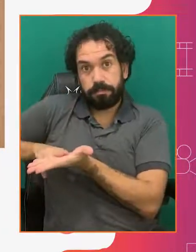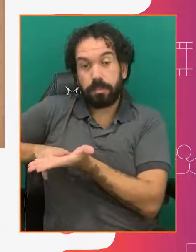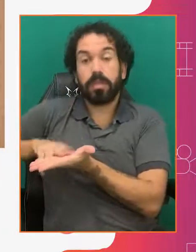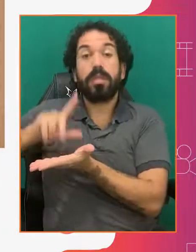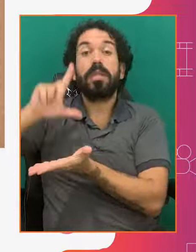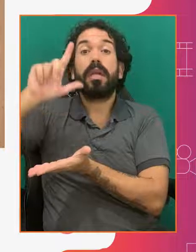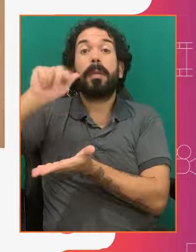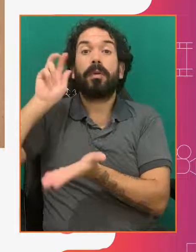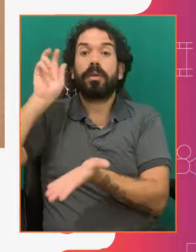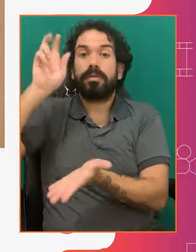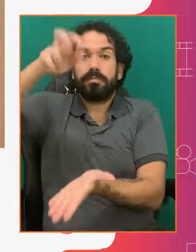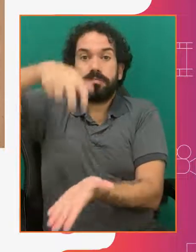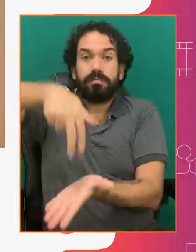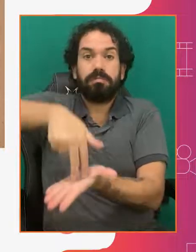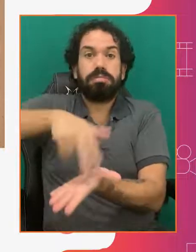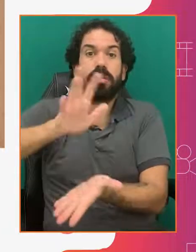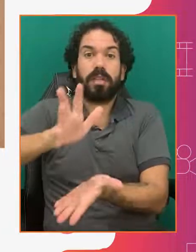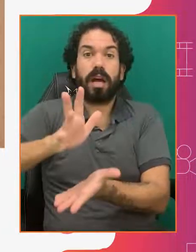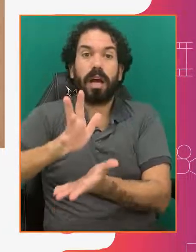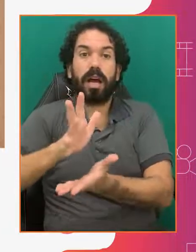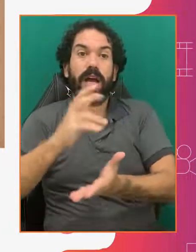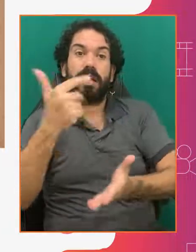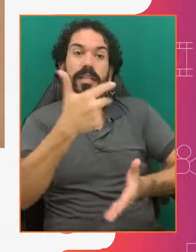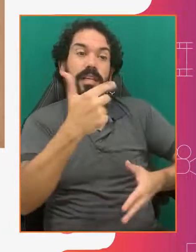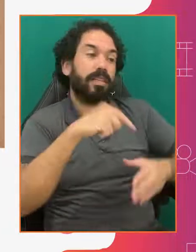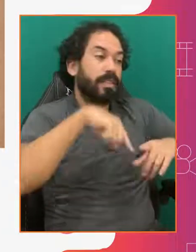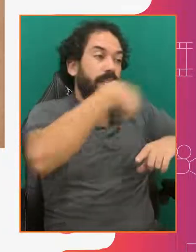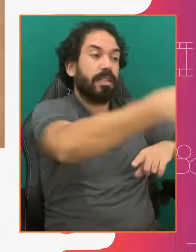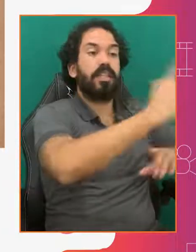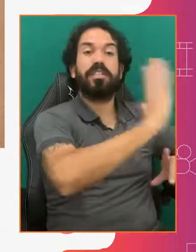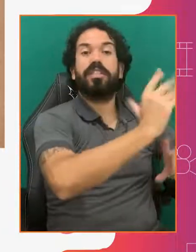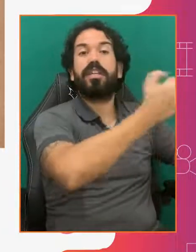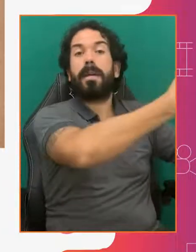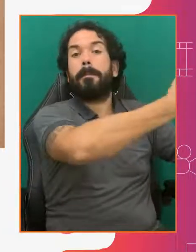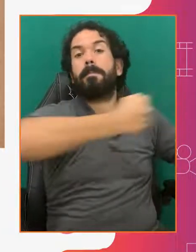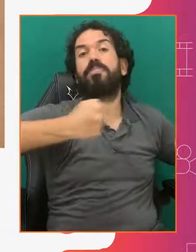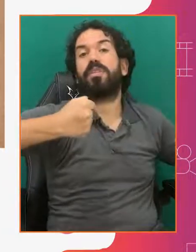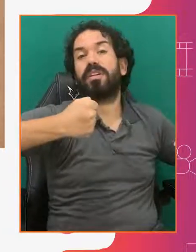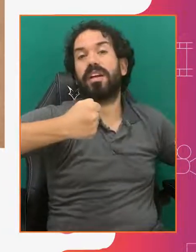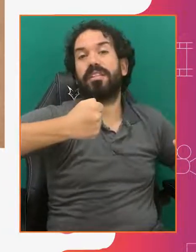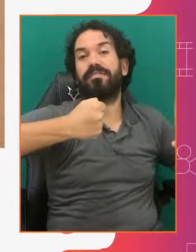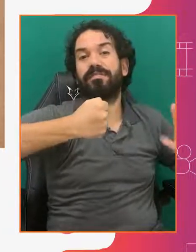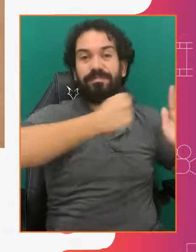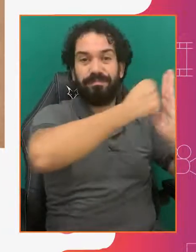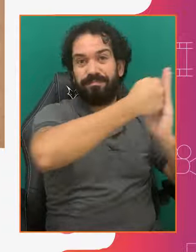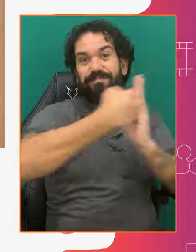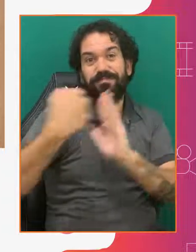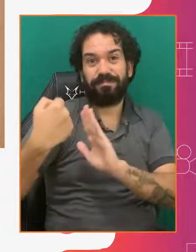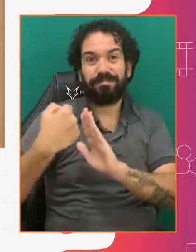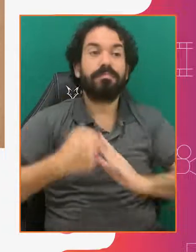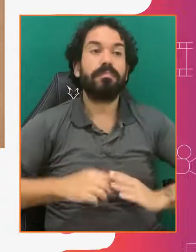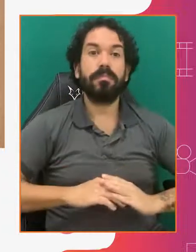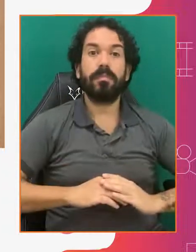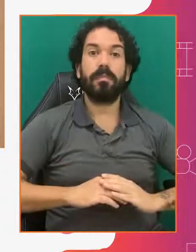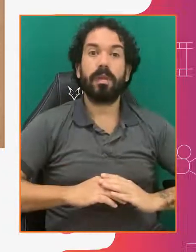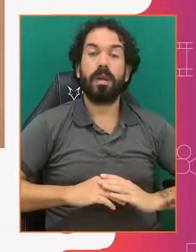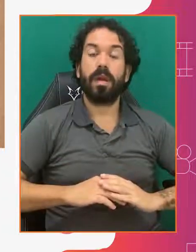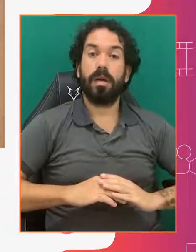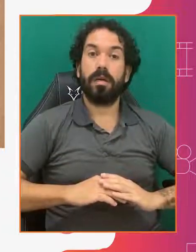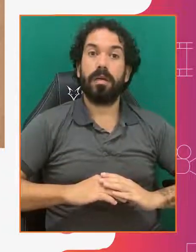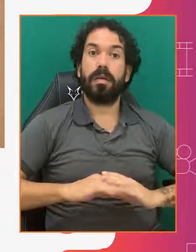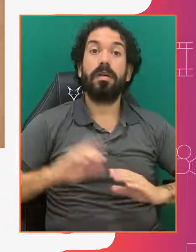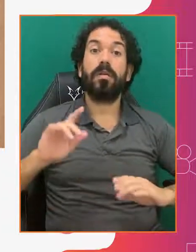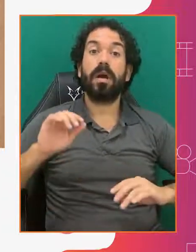a segunda é ele em pé e a terceira é ele na porta. Uma observação interessante é que, se